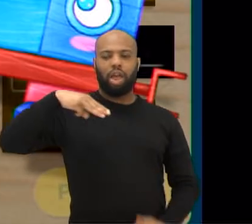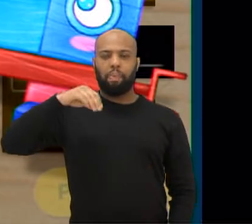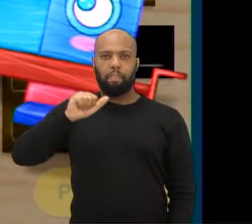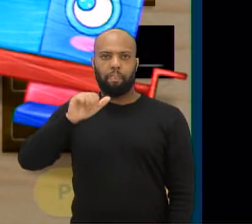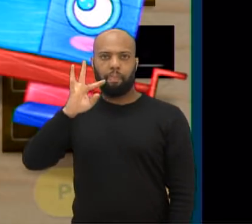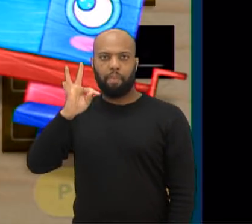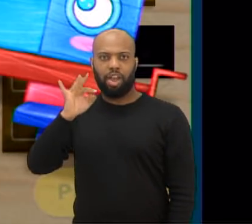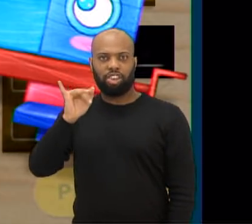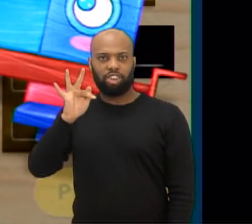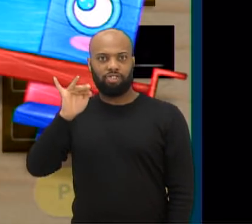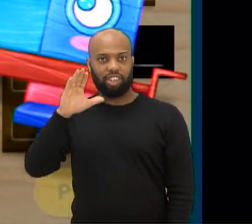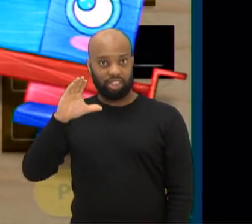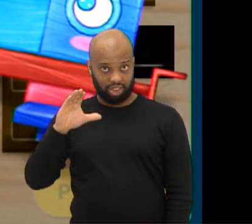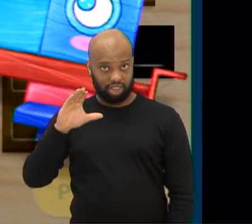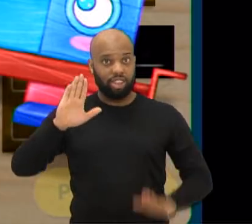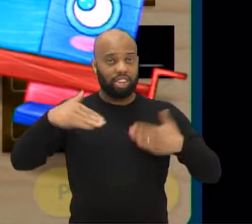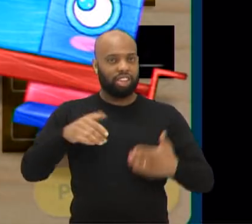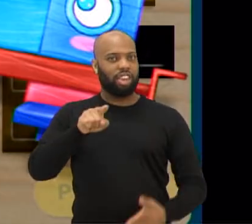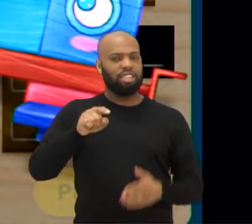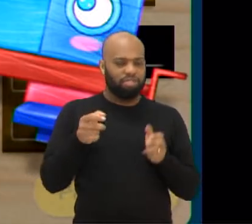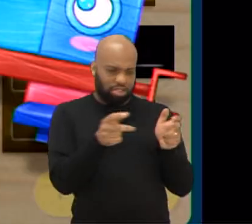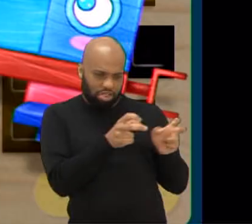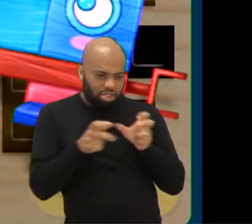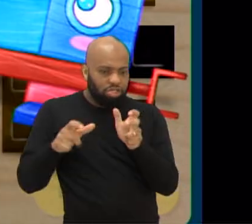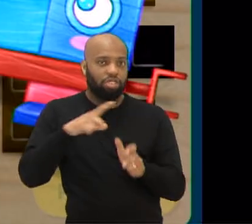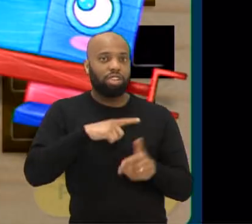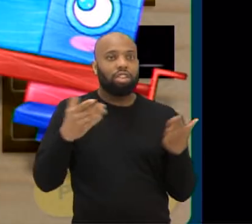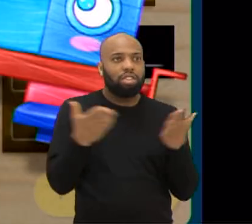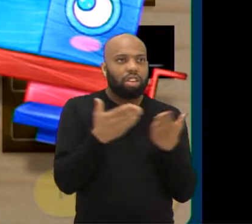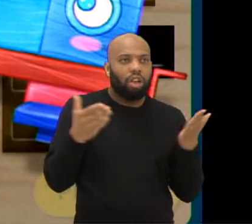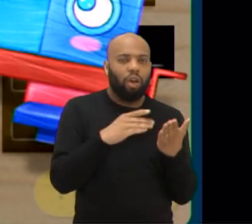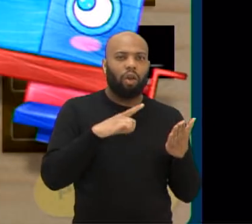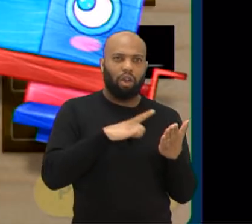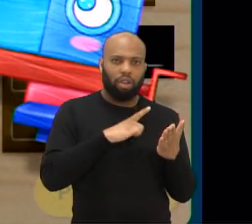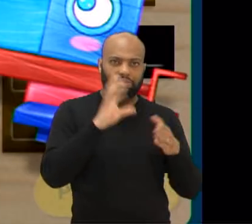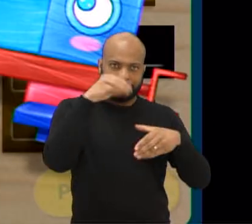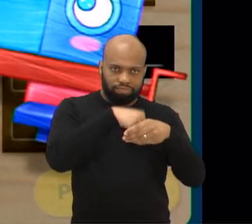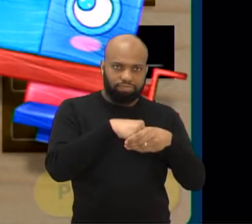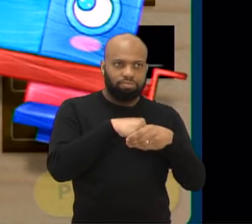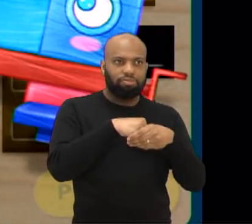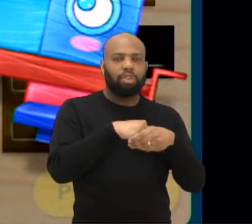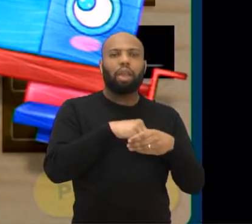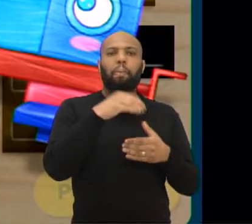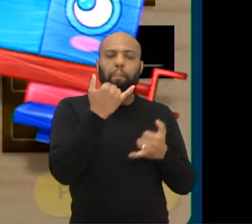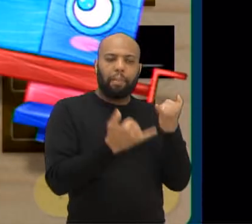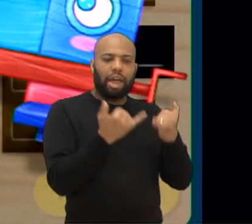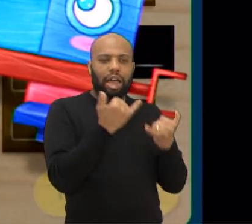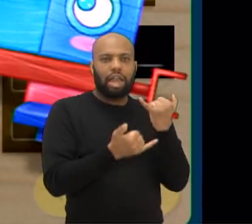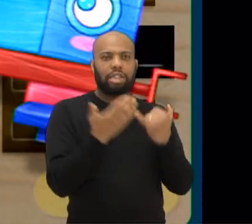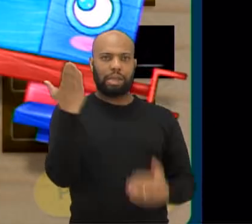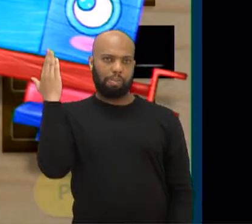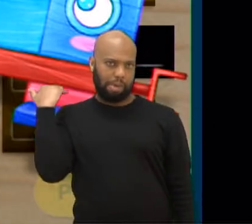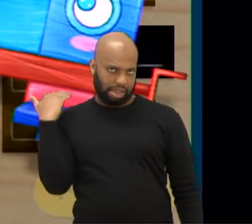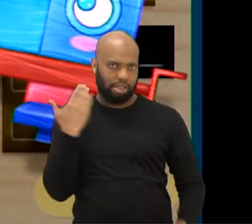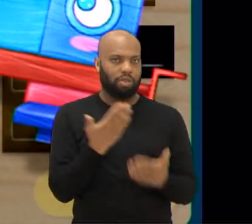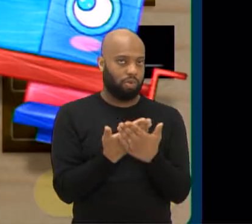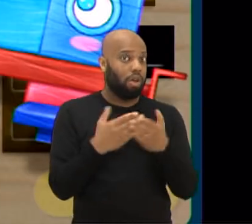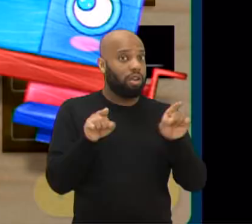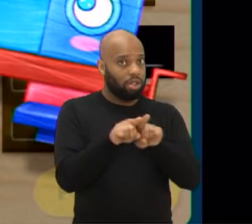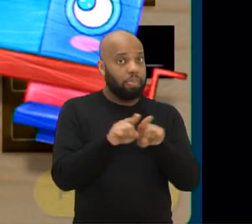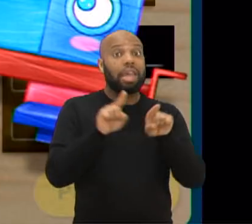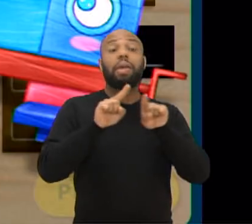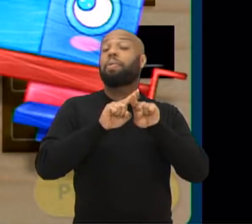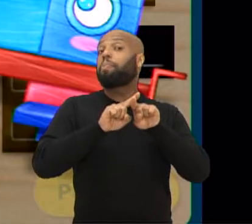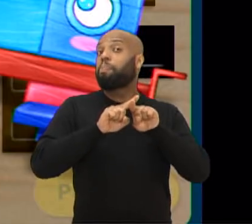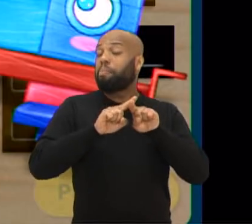só, esse jogo que ele apareceu para vocês, que ele disponibilizou, é bem similar com o da aula anterior.